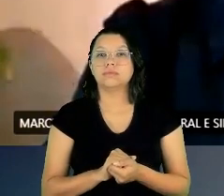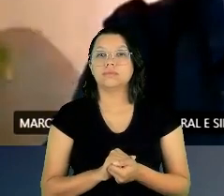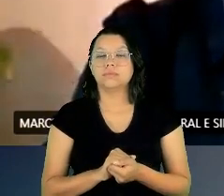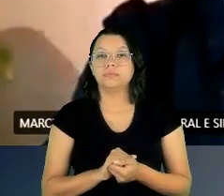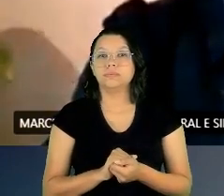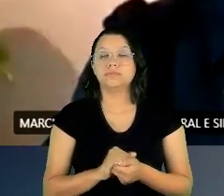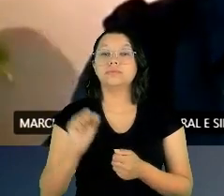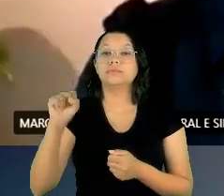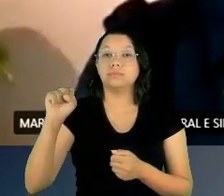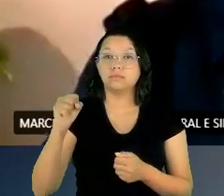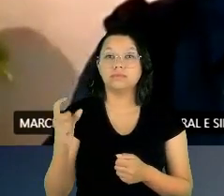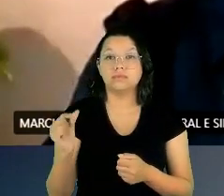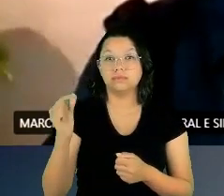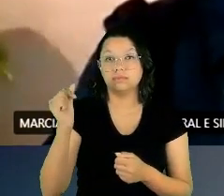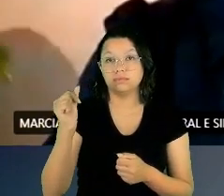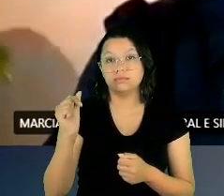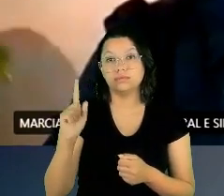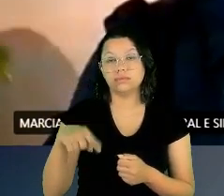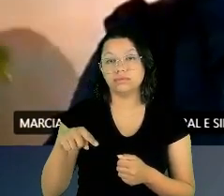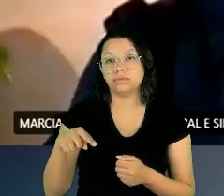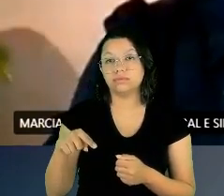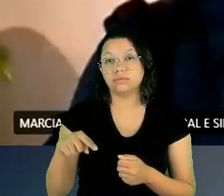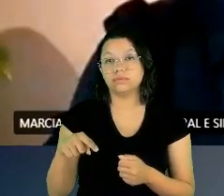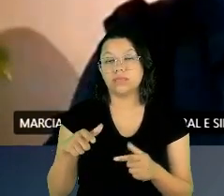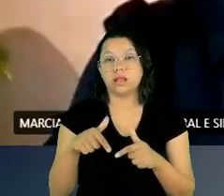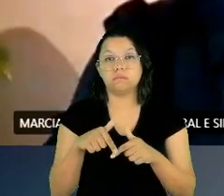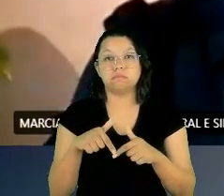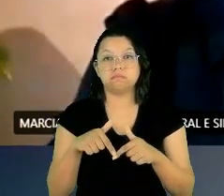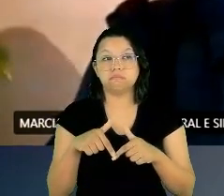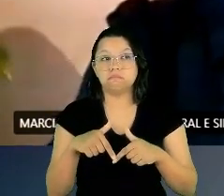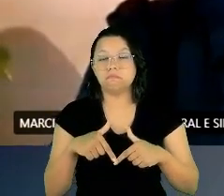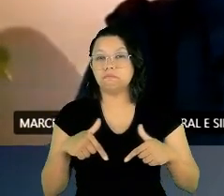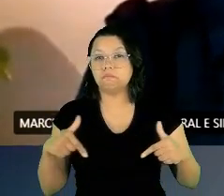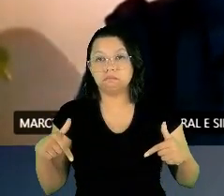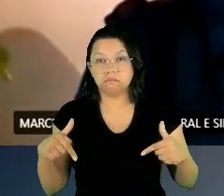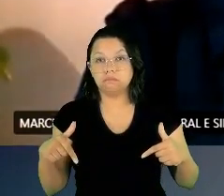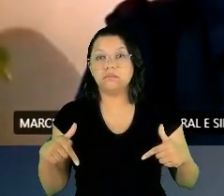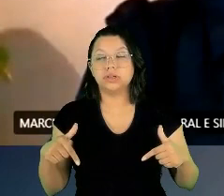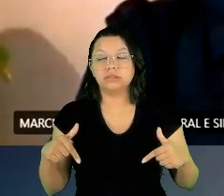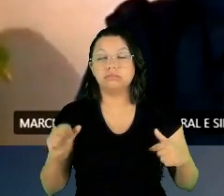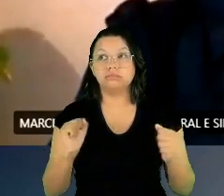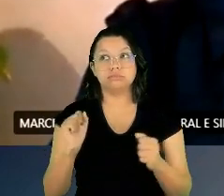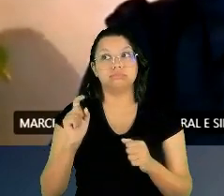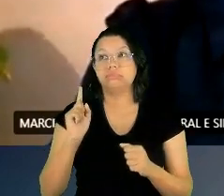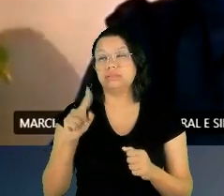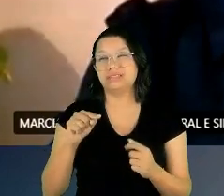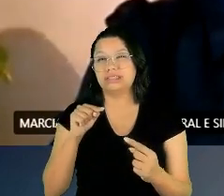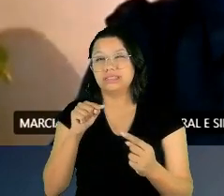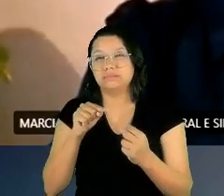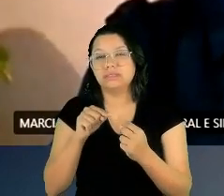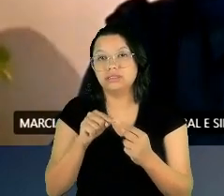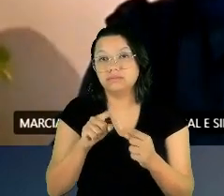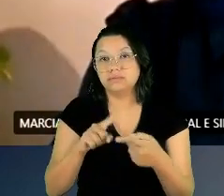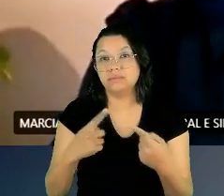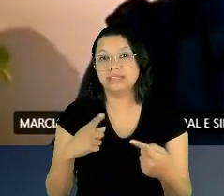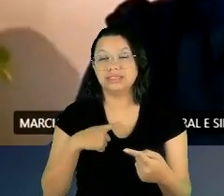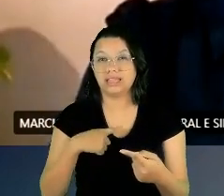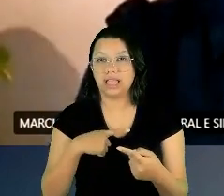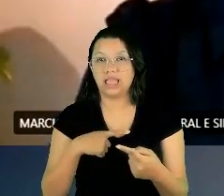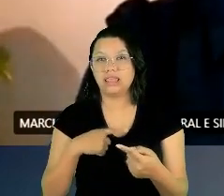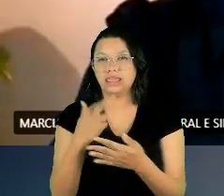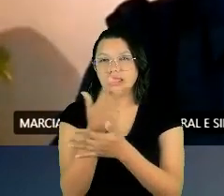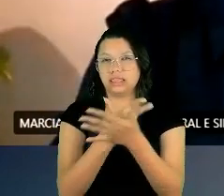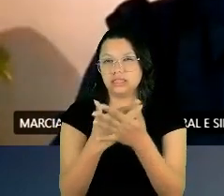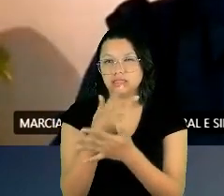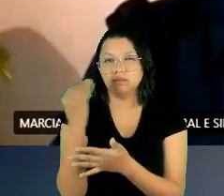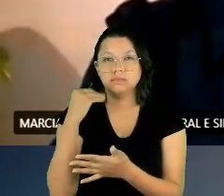as outras perguntas, né? Sim, o dinheiro, ele é neutro e ele pode não ser tão específico, mas a gente tem